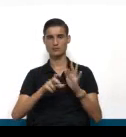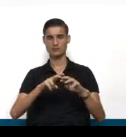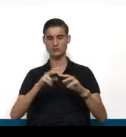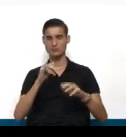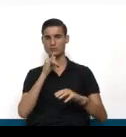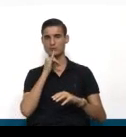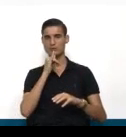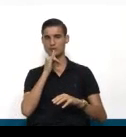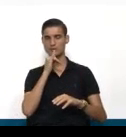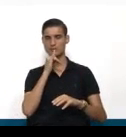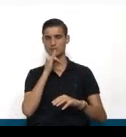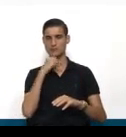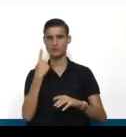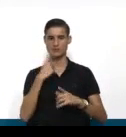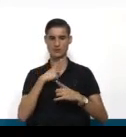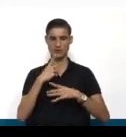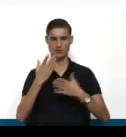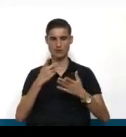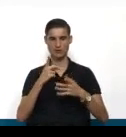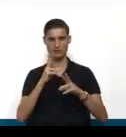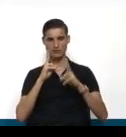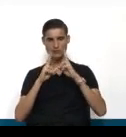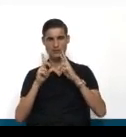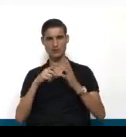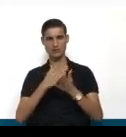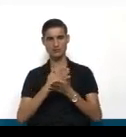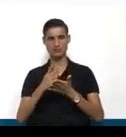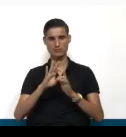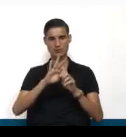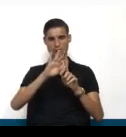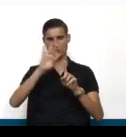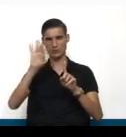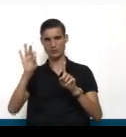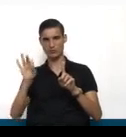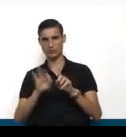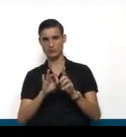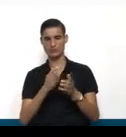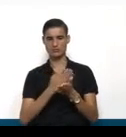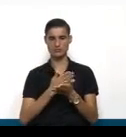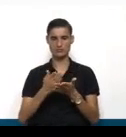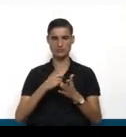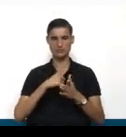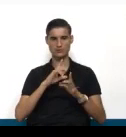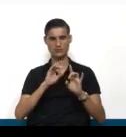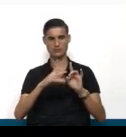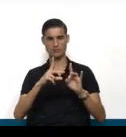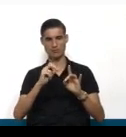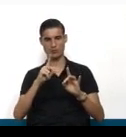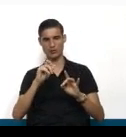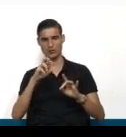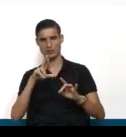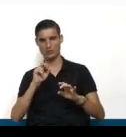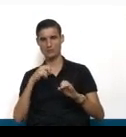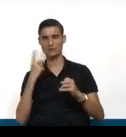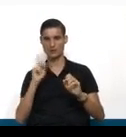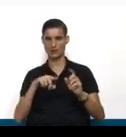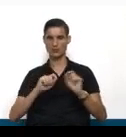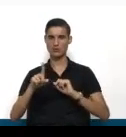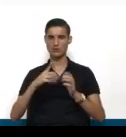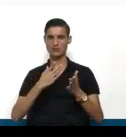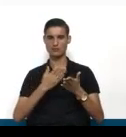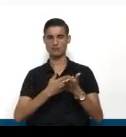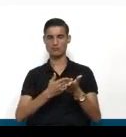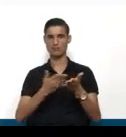por exemplo, aqui a gente tem que supor a condição de contorno a partir das coordenadas dipolares, que foi o que eu acabei de fazer